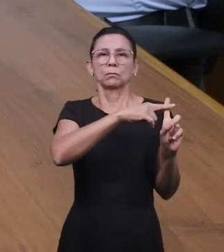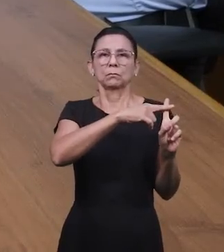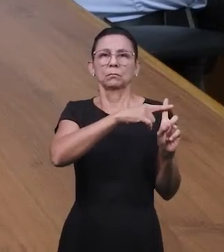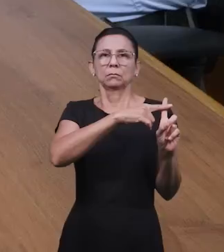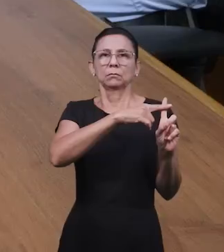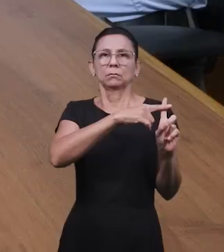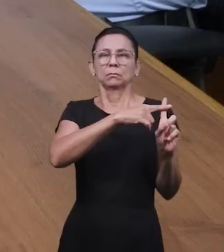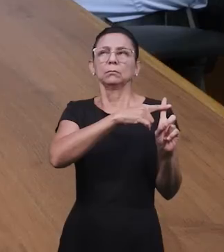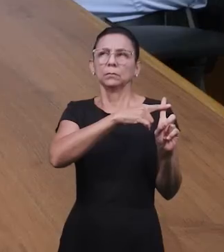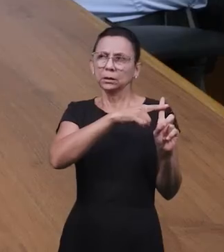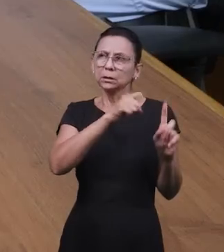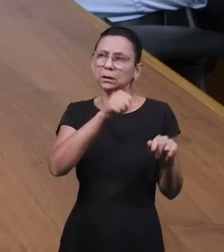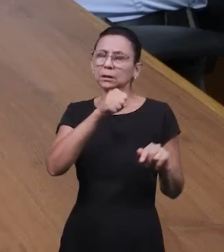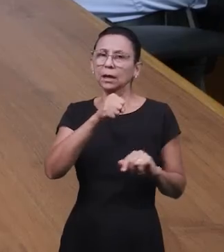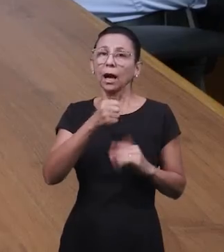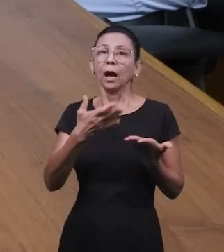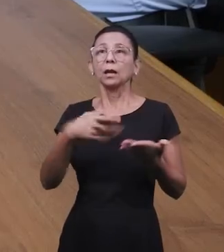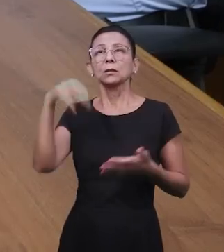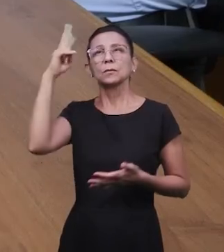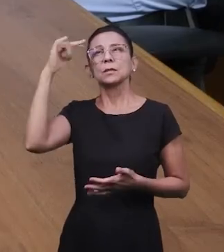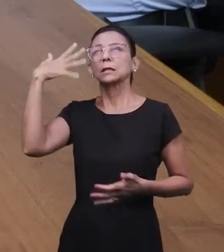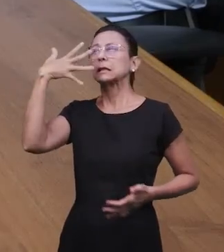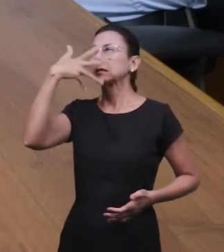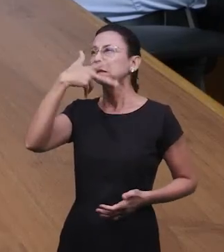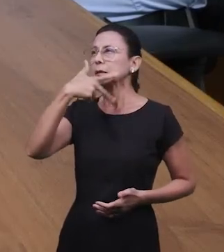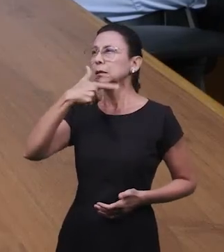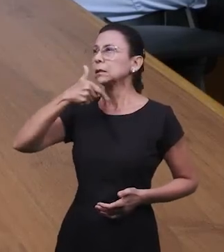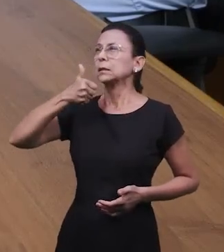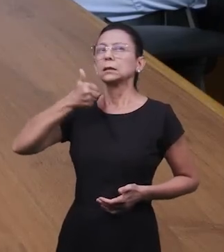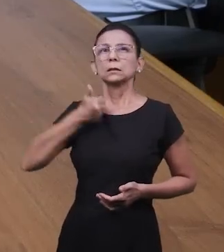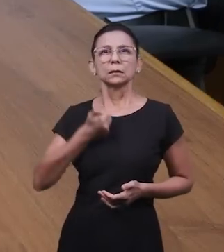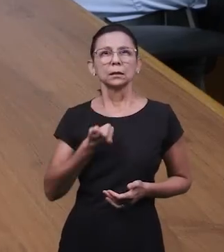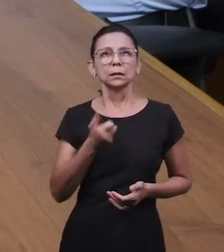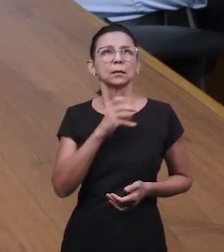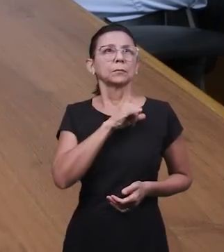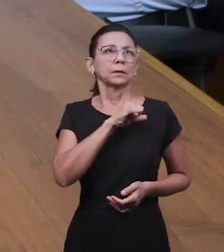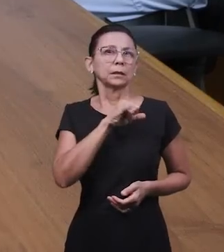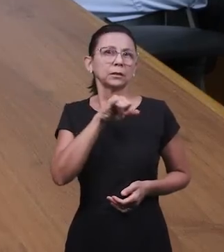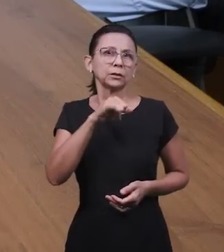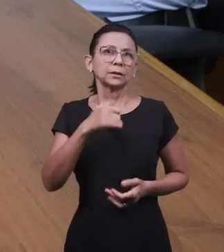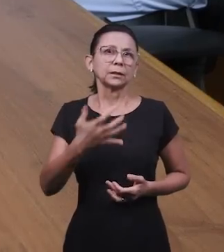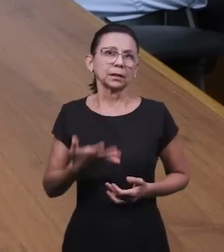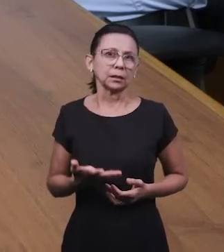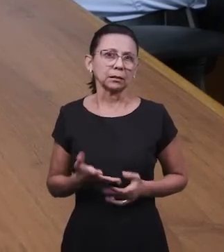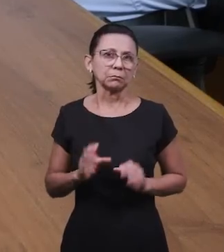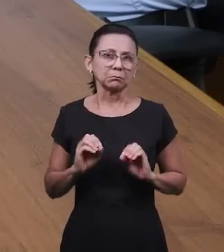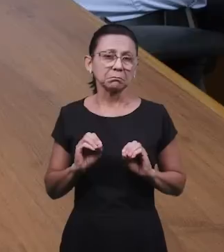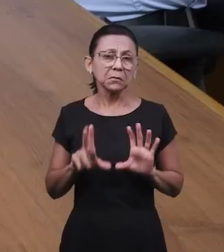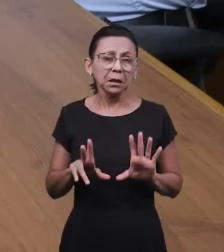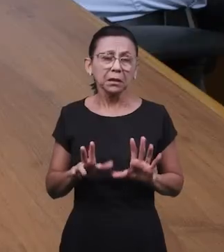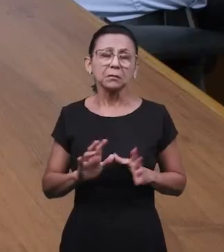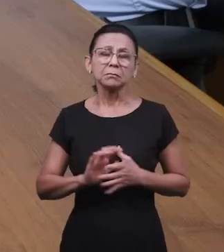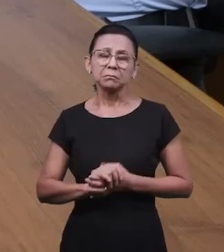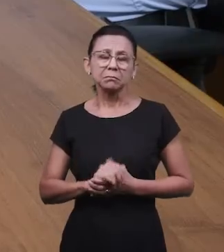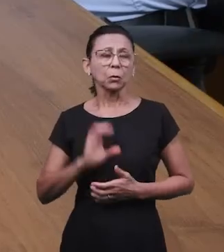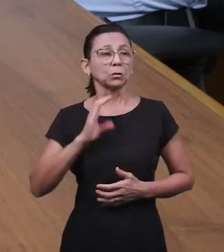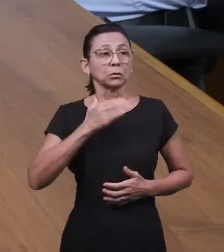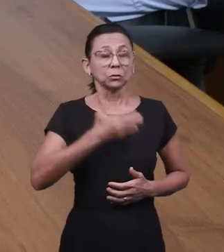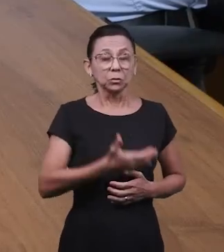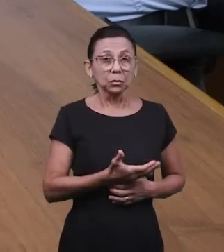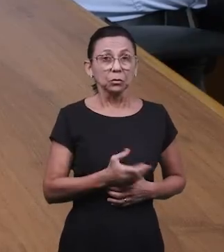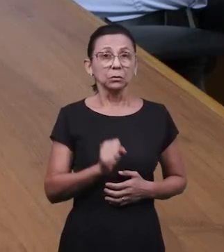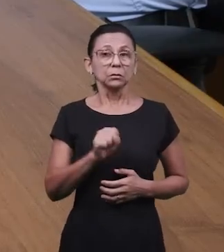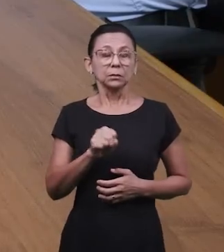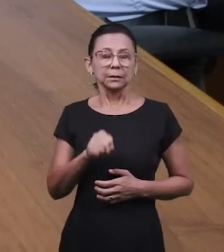mais do que isso, porque ele ressuscitou. Então você não pode falar de comunhão sem entender o mais importante da